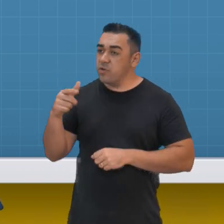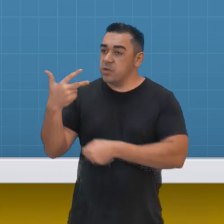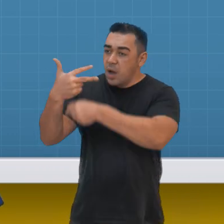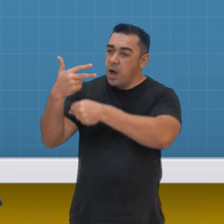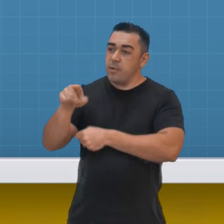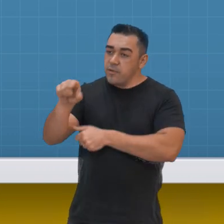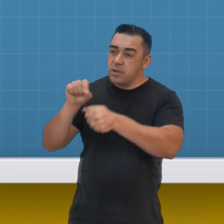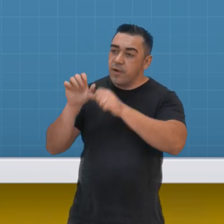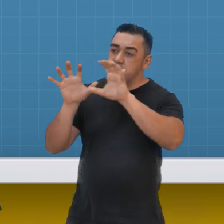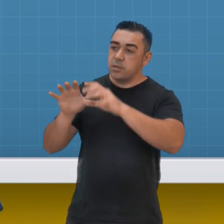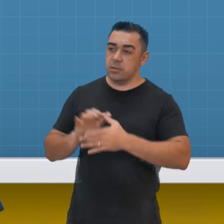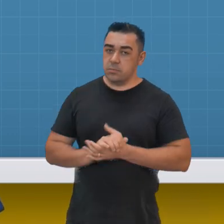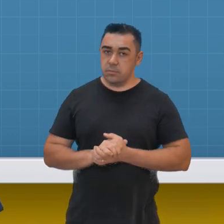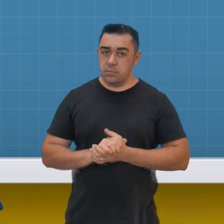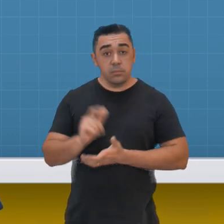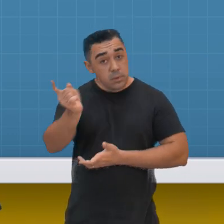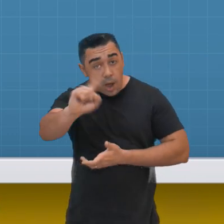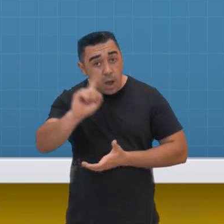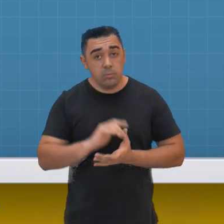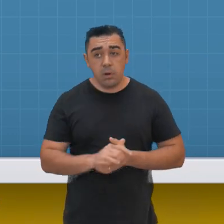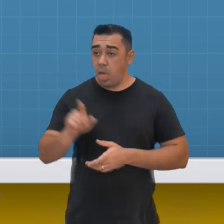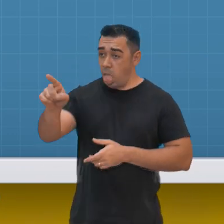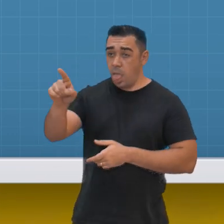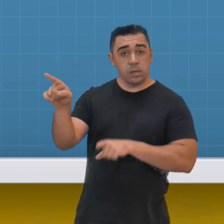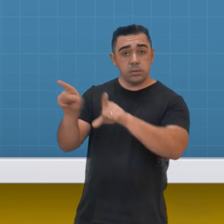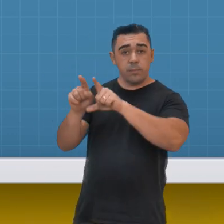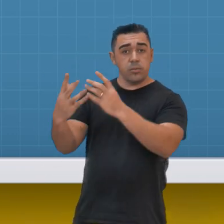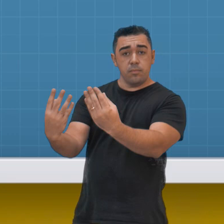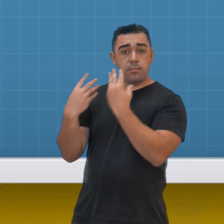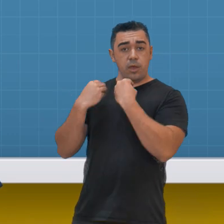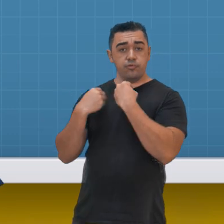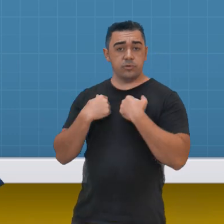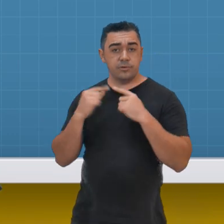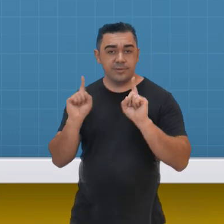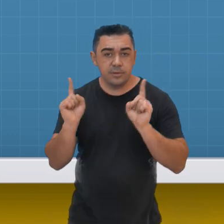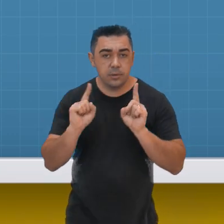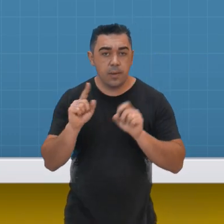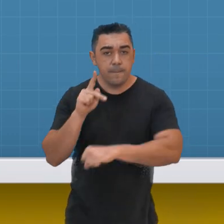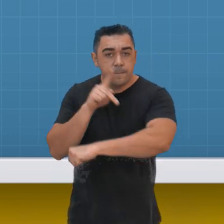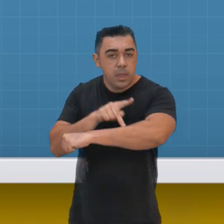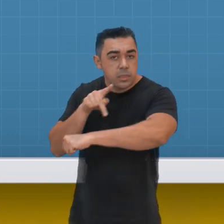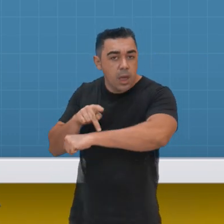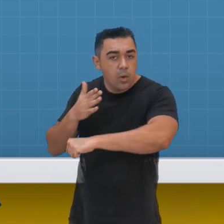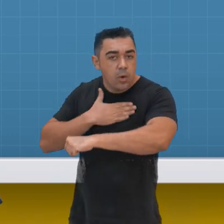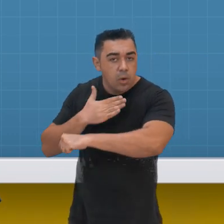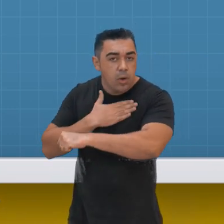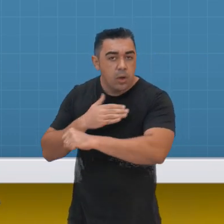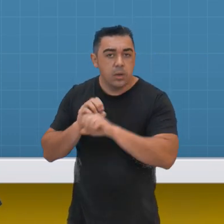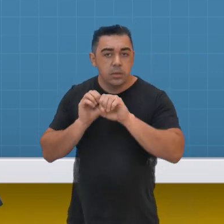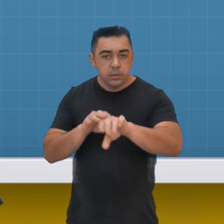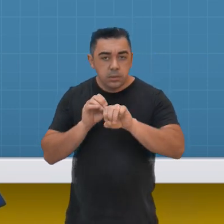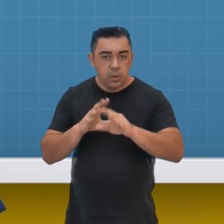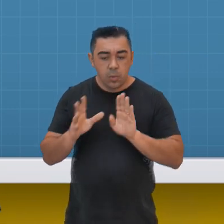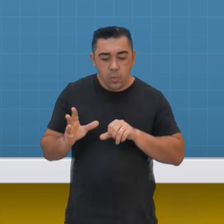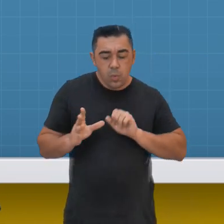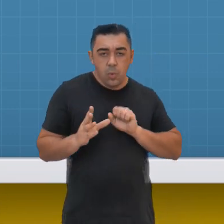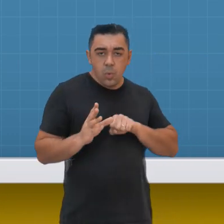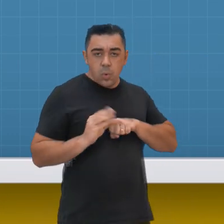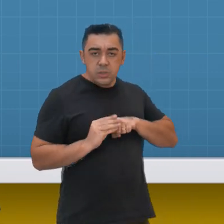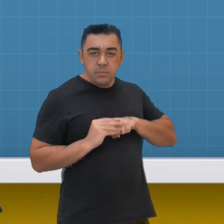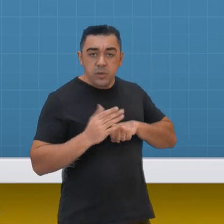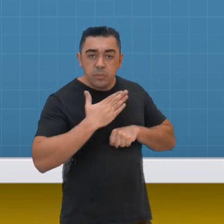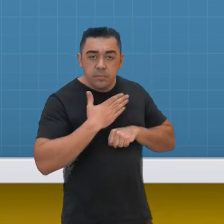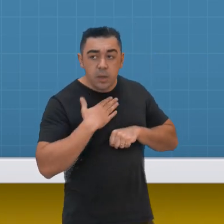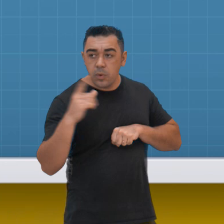está operando a máquina vai fazer. Assim como ele também, dentro do pedagógico, né, dentro daquele conhecimento que eu